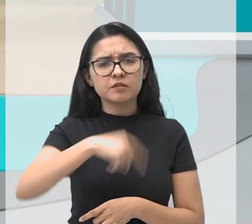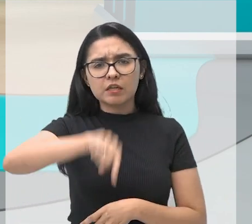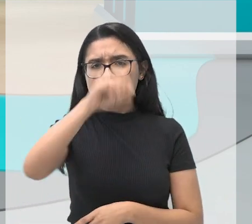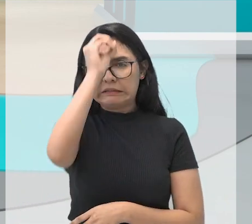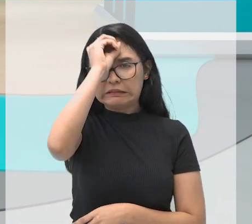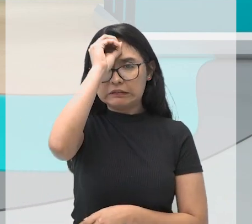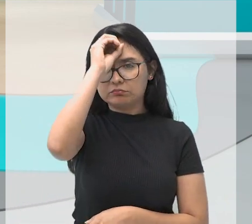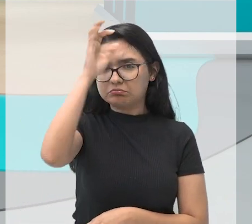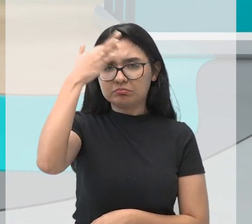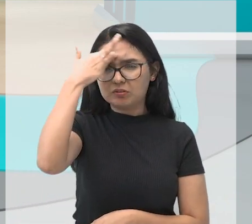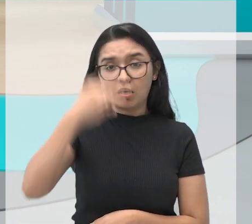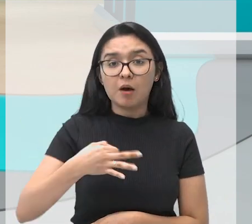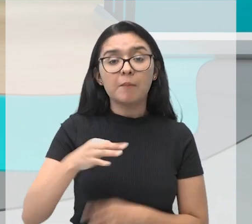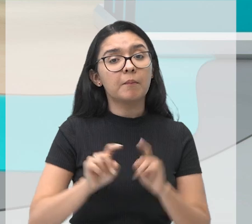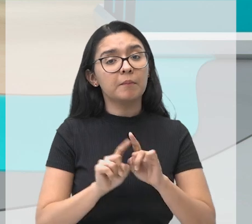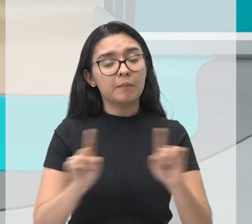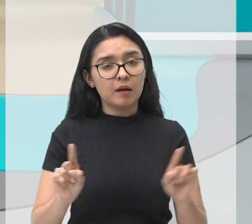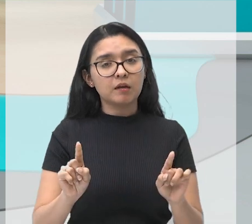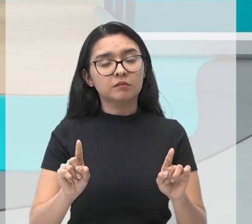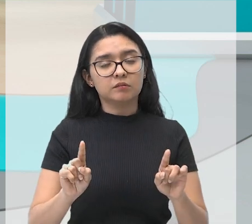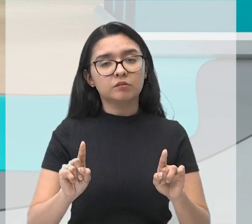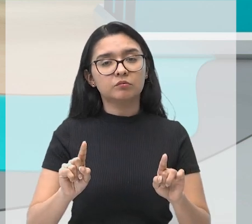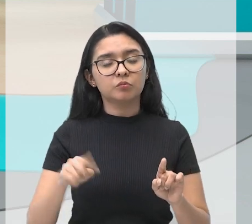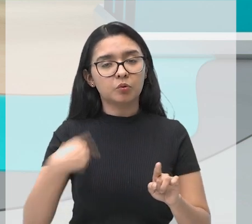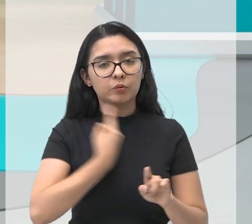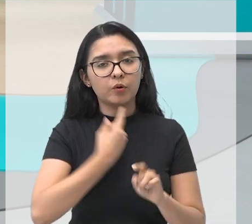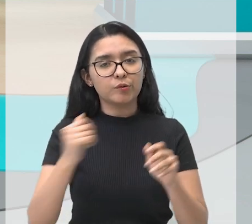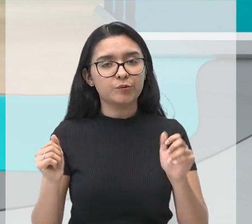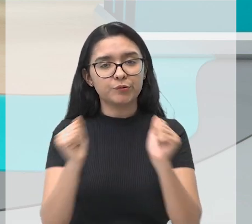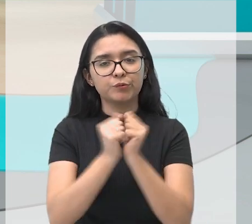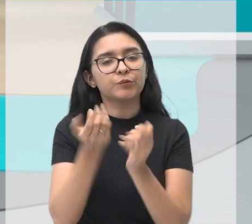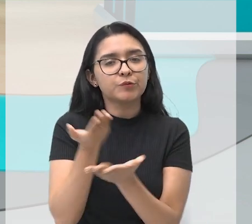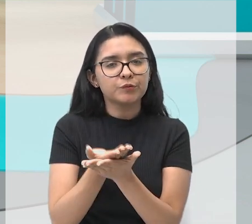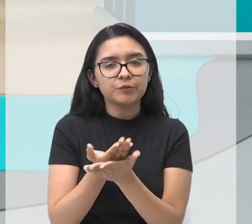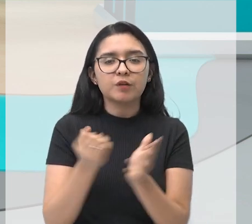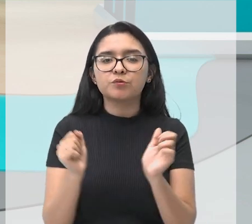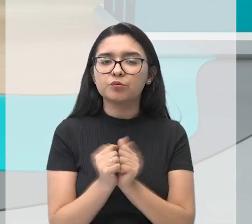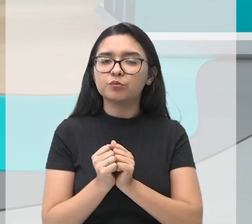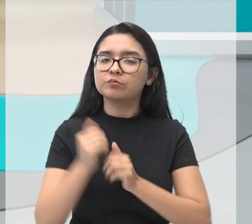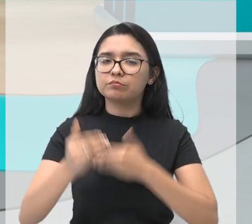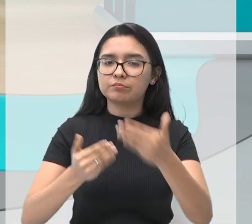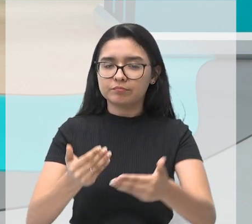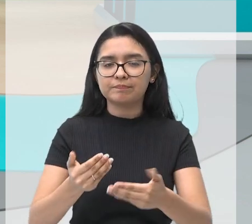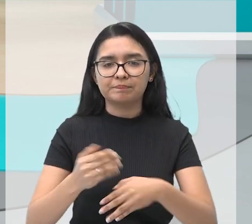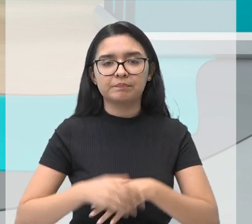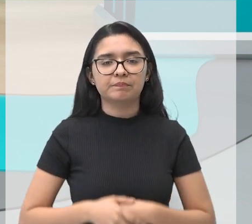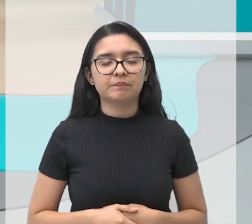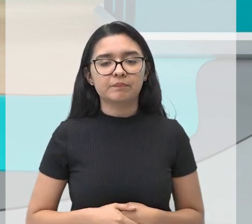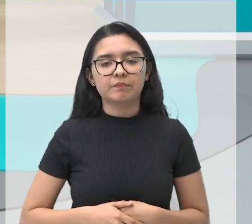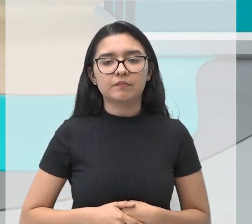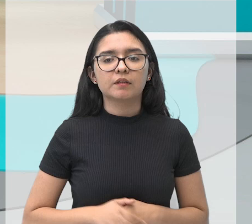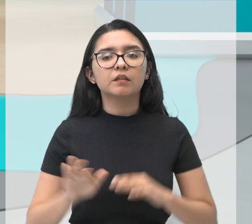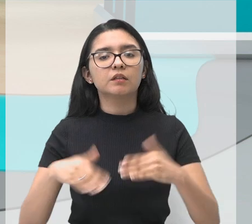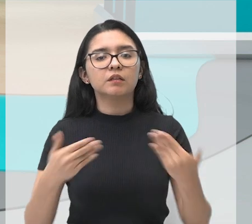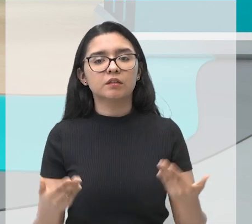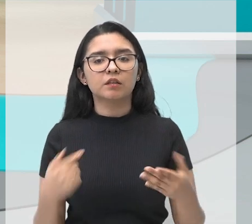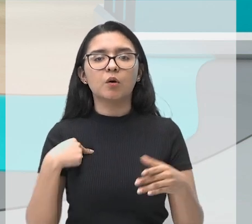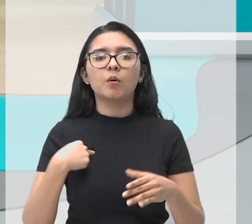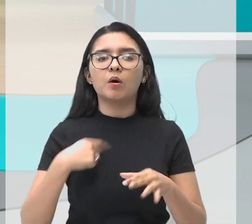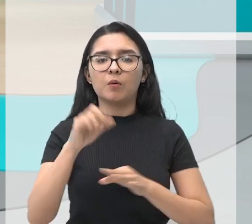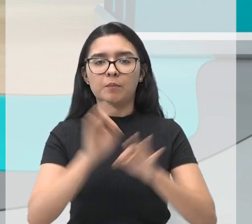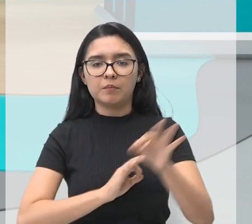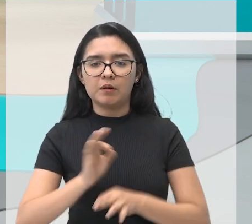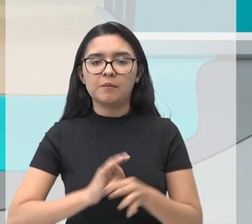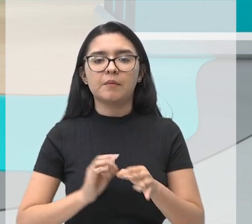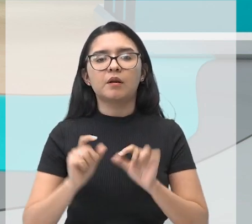o que significa isso, nós vamos descobrir tudo nesta aula. E aí eu preparei um checklist